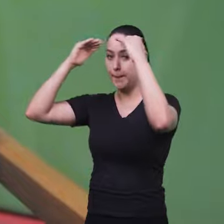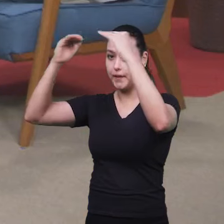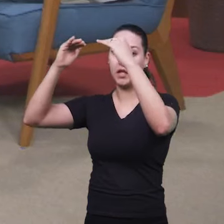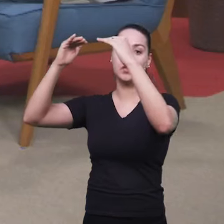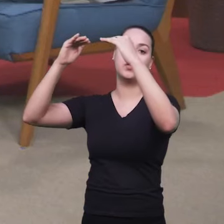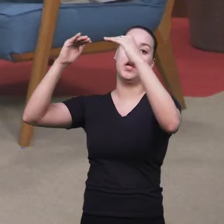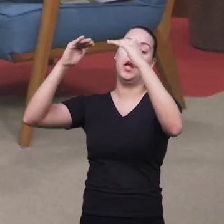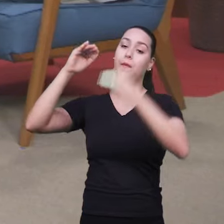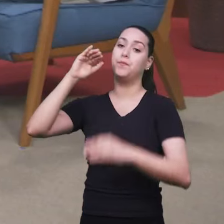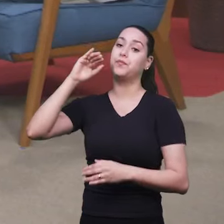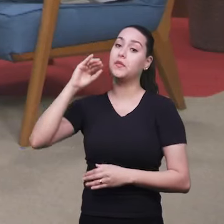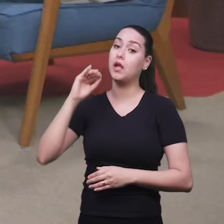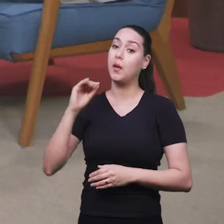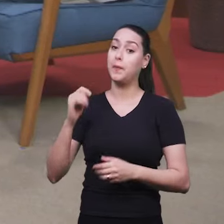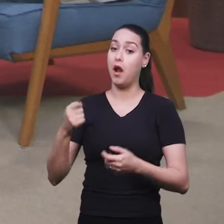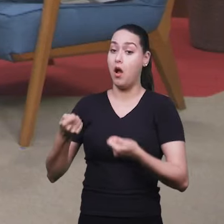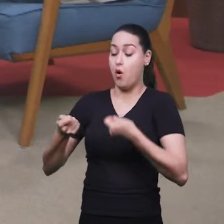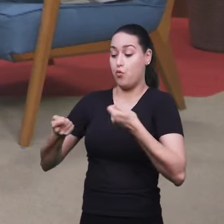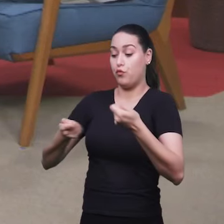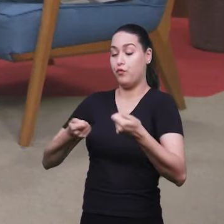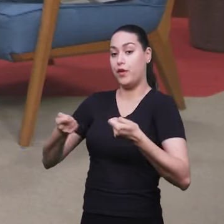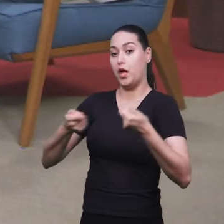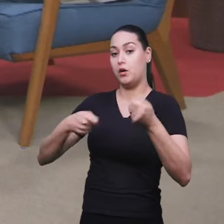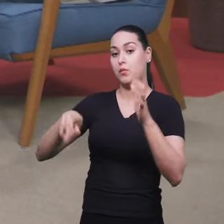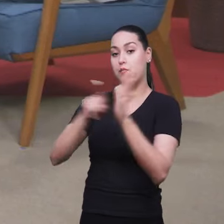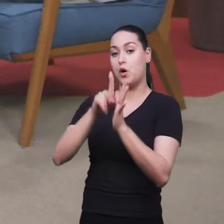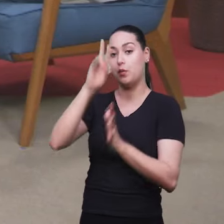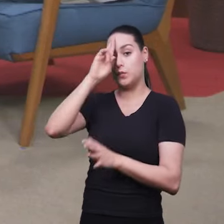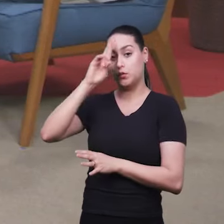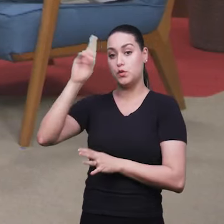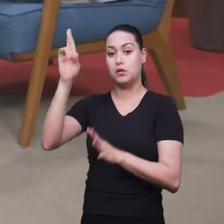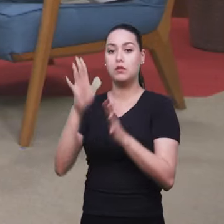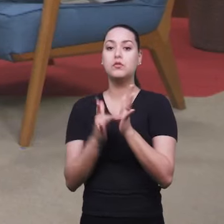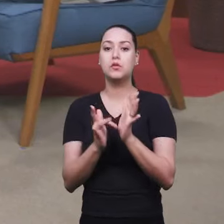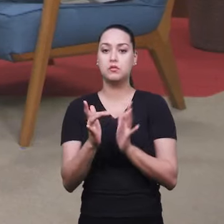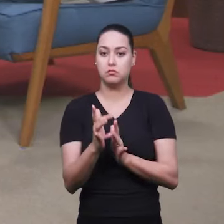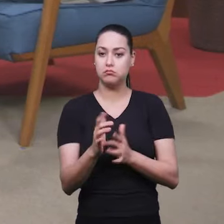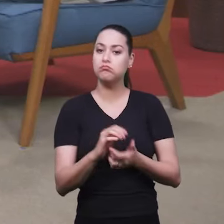obediência, para viver sob o meu governo.